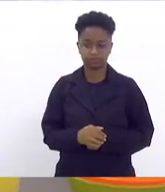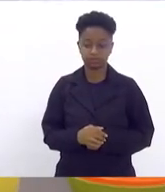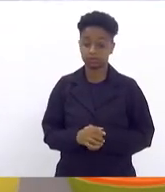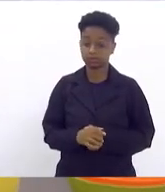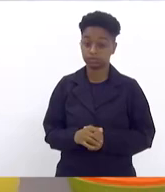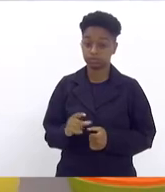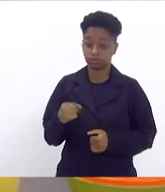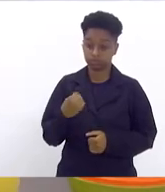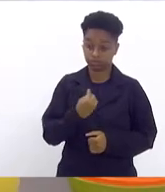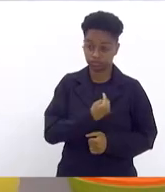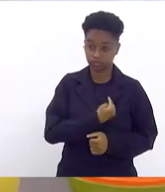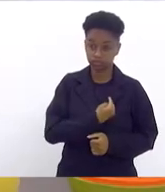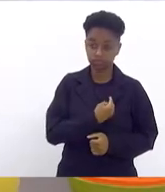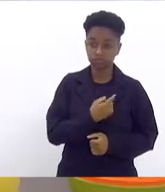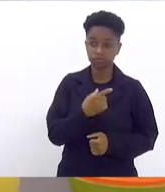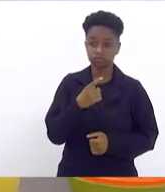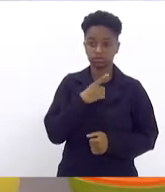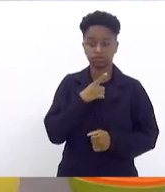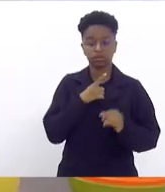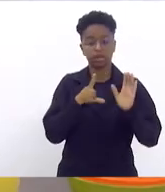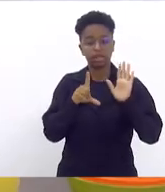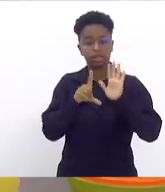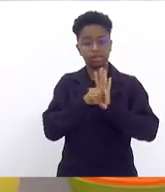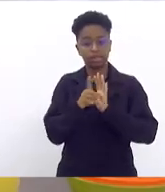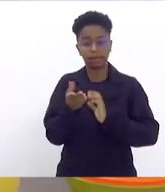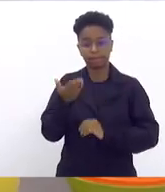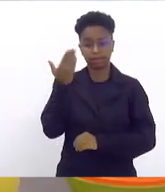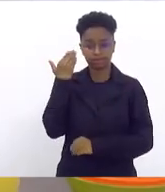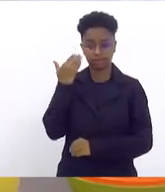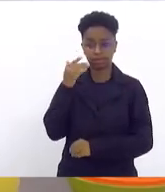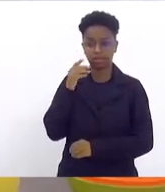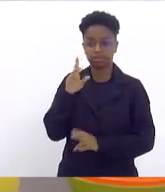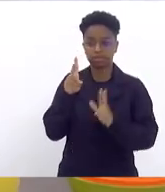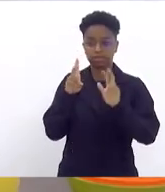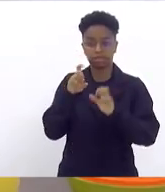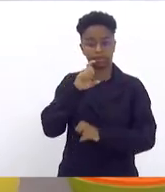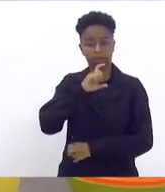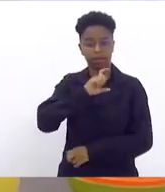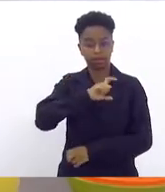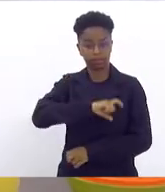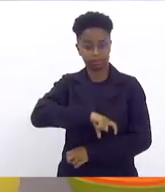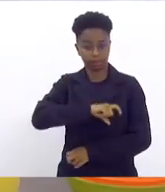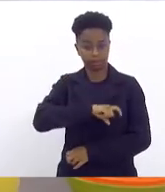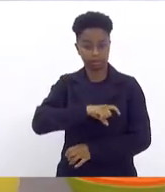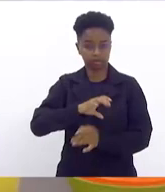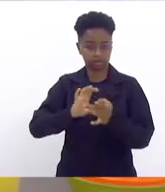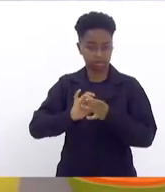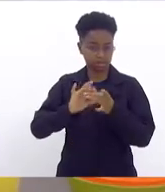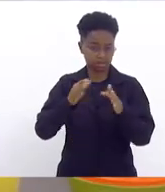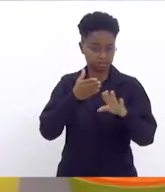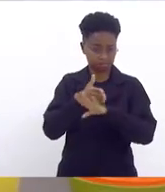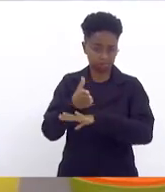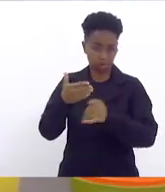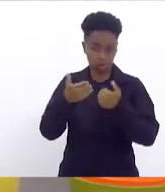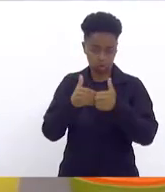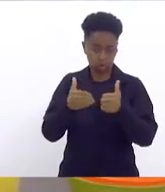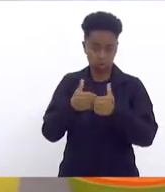nós temos uma lei antiga do passe livre para pessoas com deficiência e outras